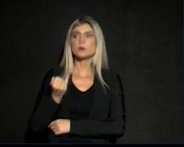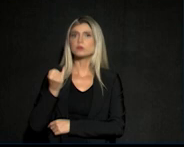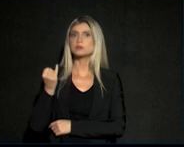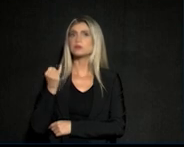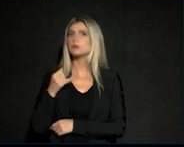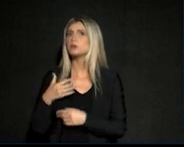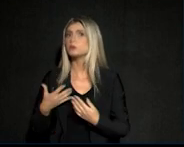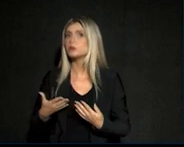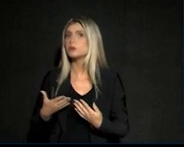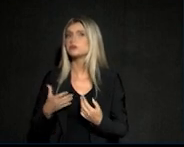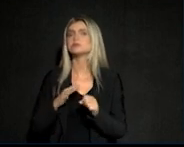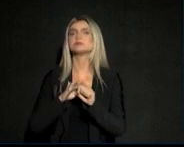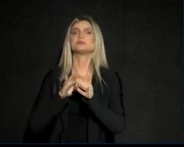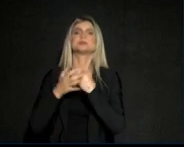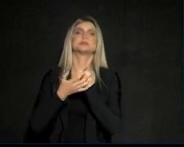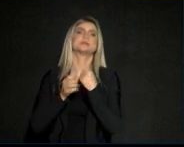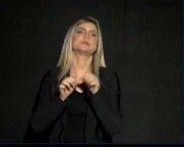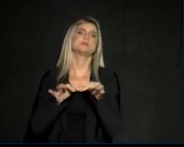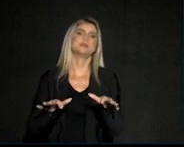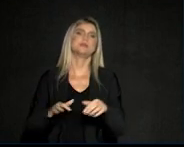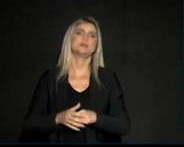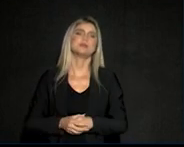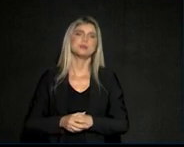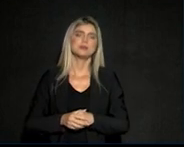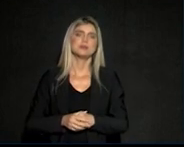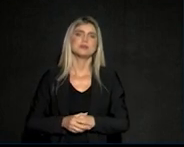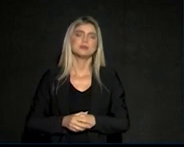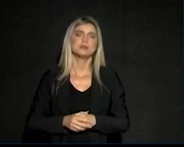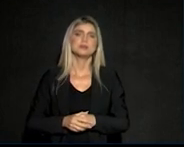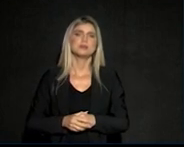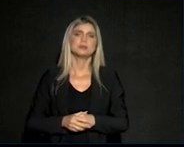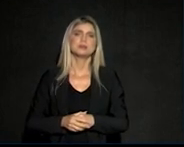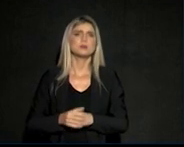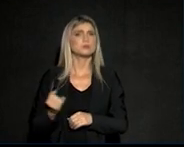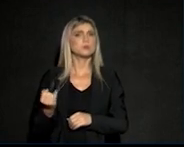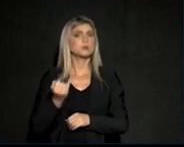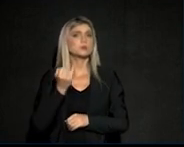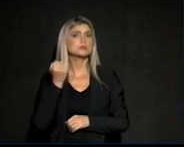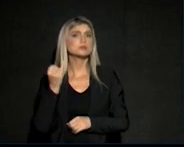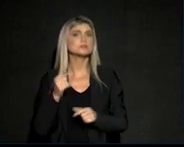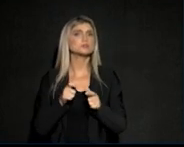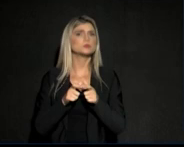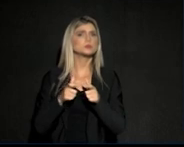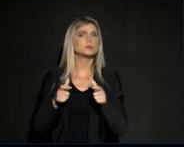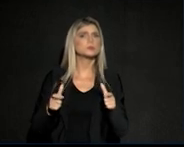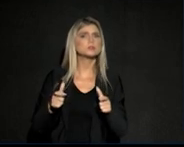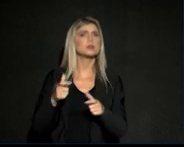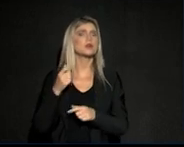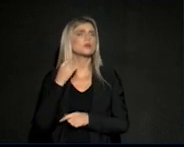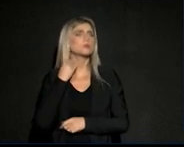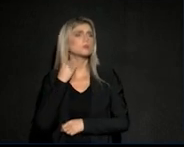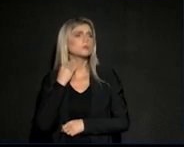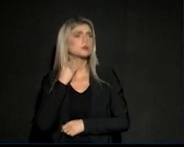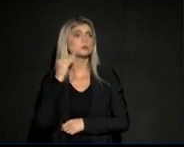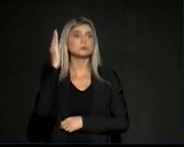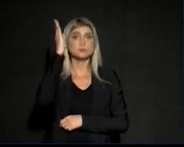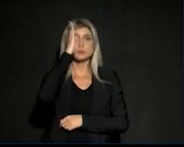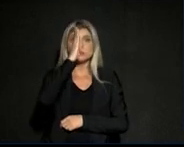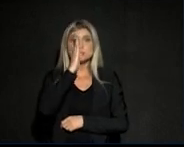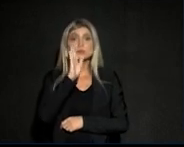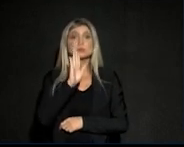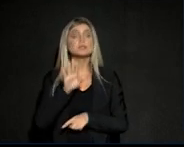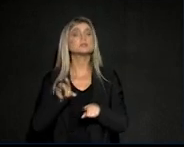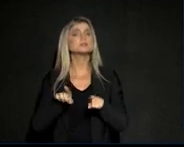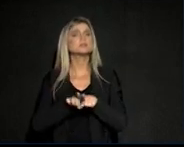né com caixa tem que foi muito importante não só para aumentar a bancarização na do brasileiro mas também